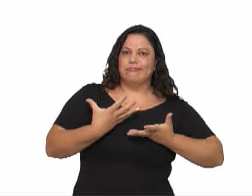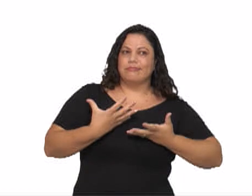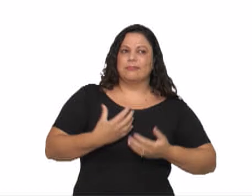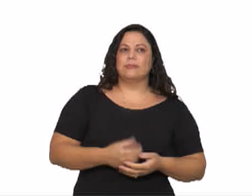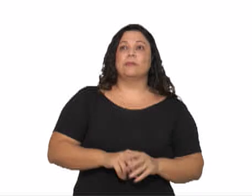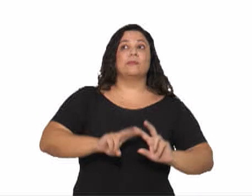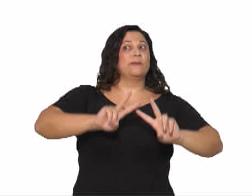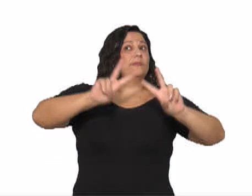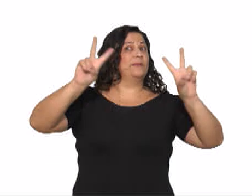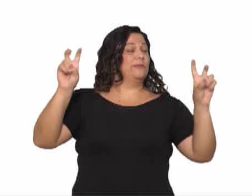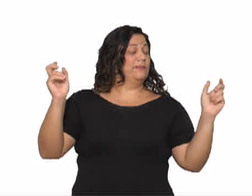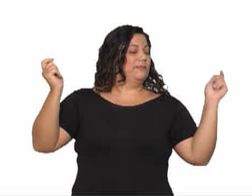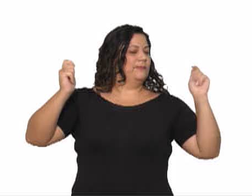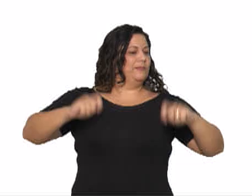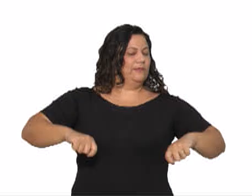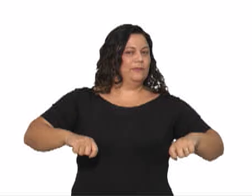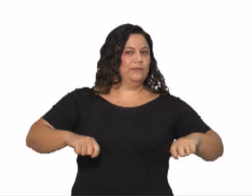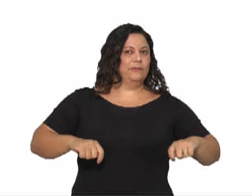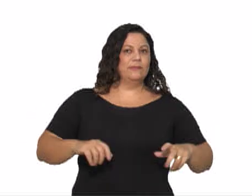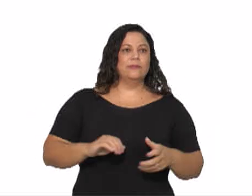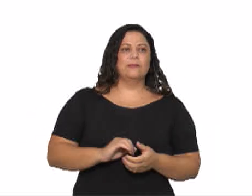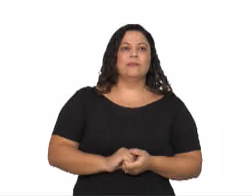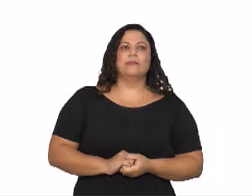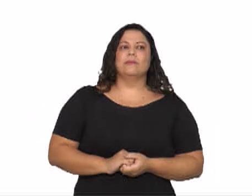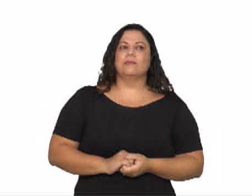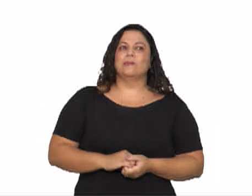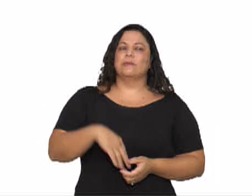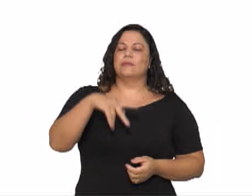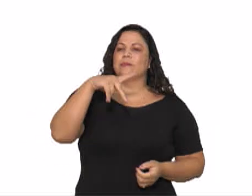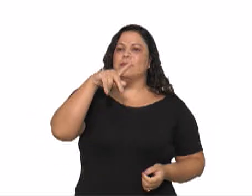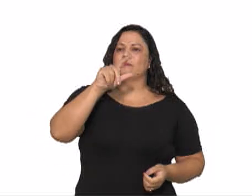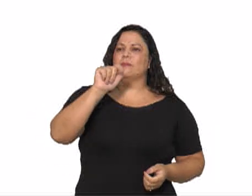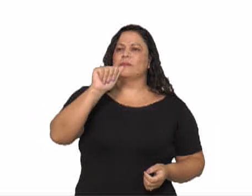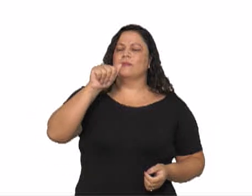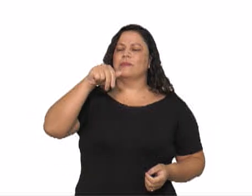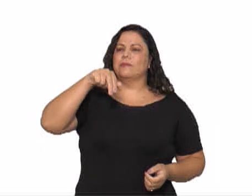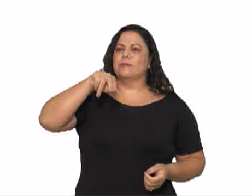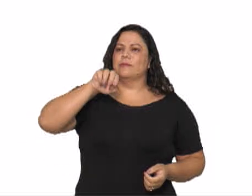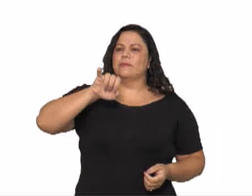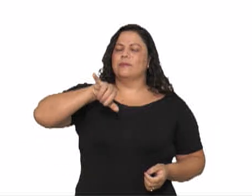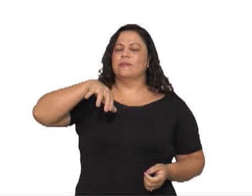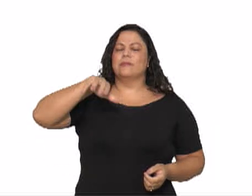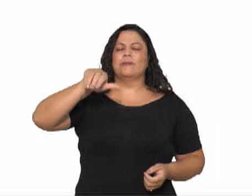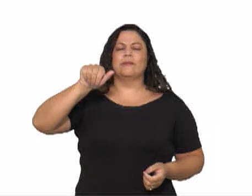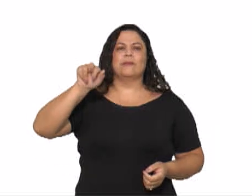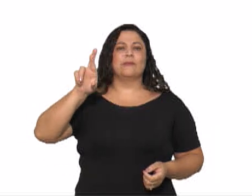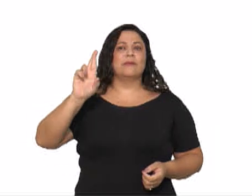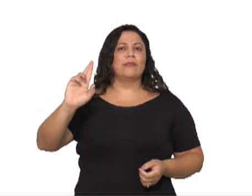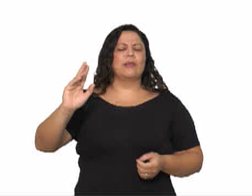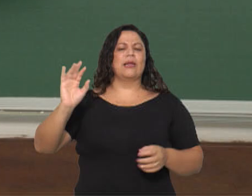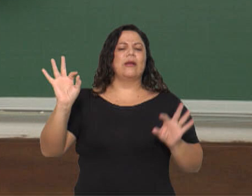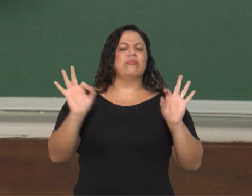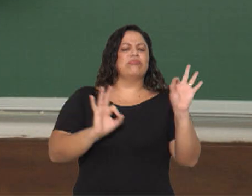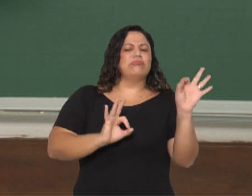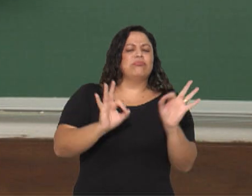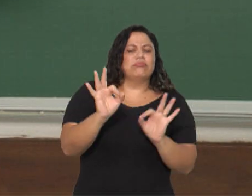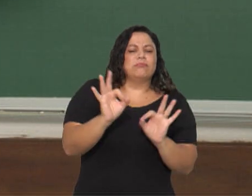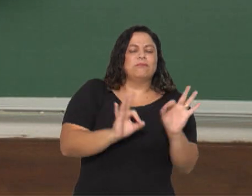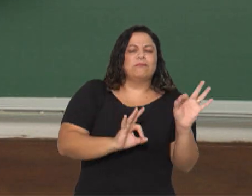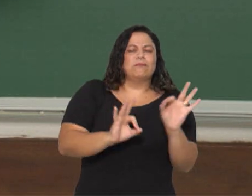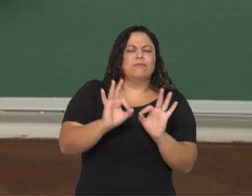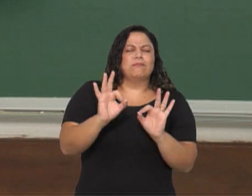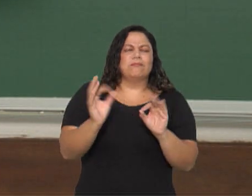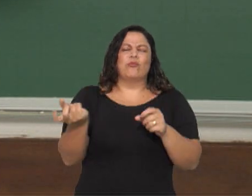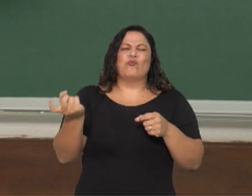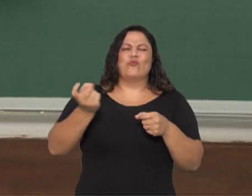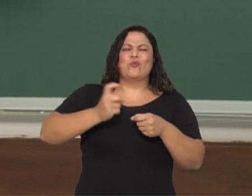uma possibilidade. Planear, planejar o tempo, volver ao passado. Por isso aquela reflexão inicial